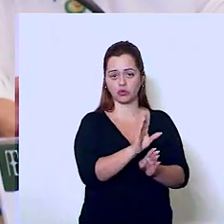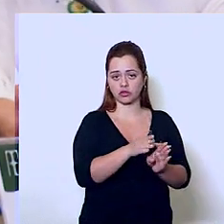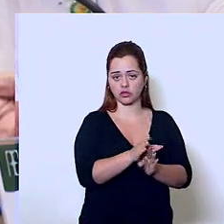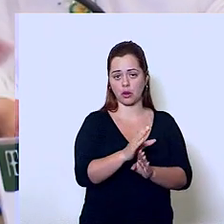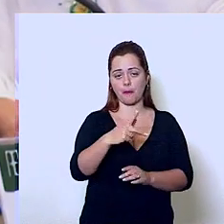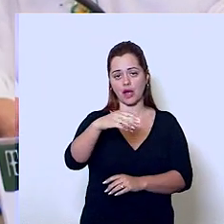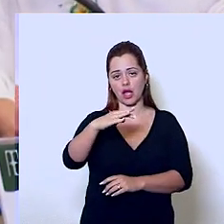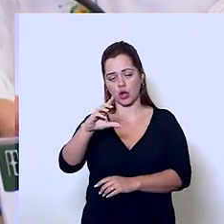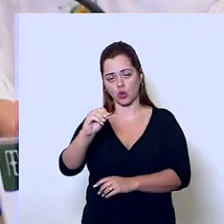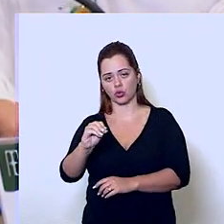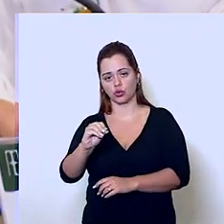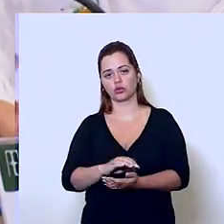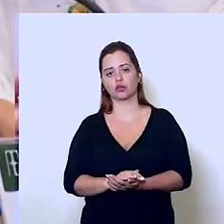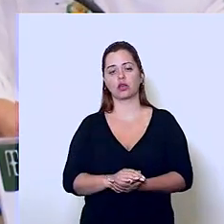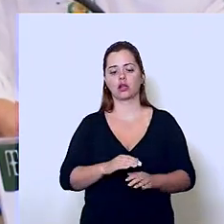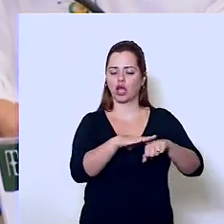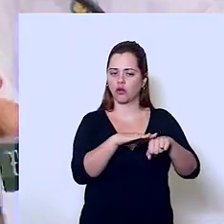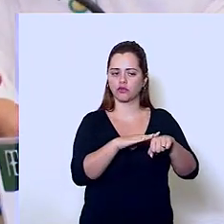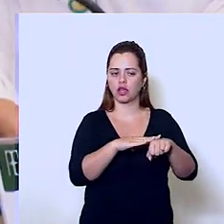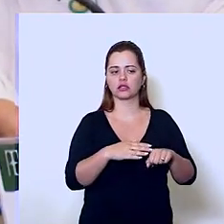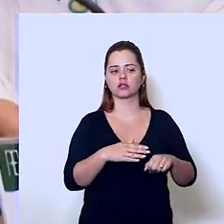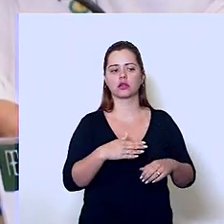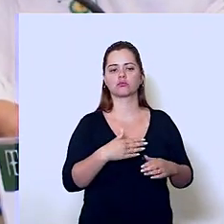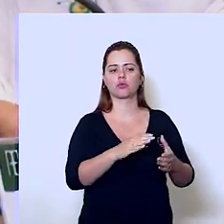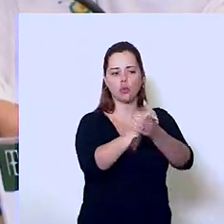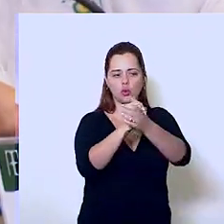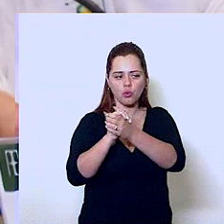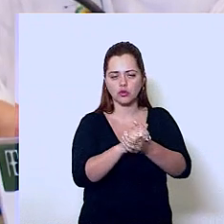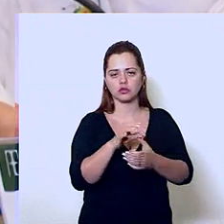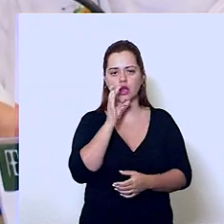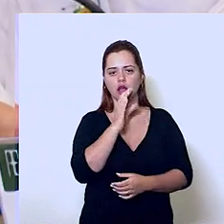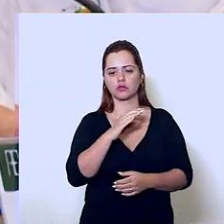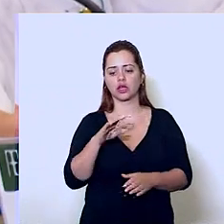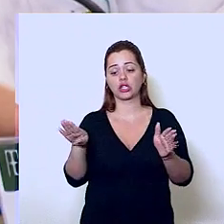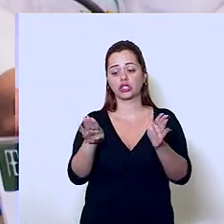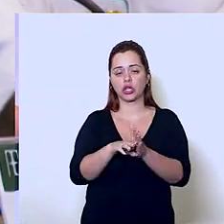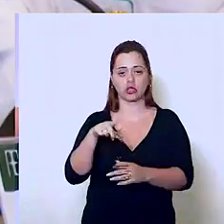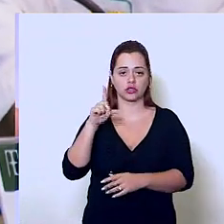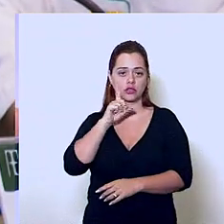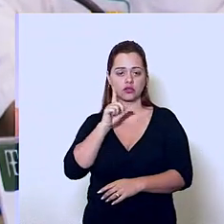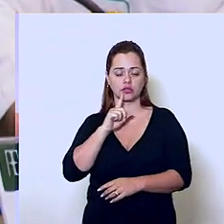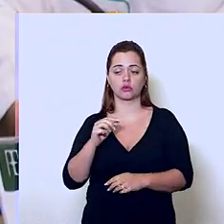A conversa ali, a apresentação rápida, estava chegando de Nova York, onde vinha para